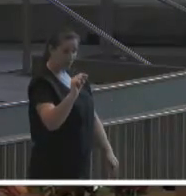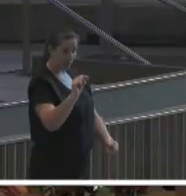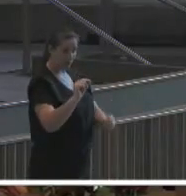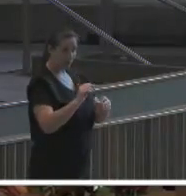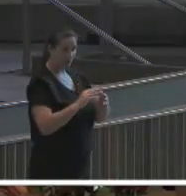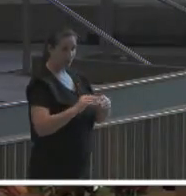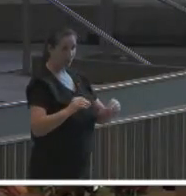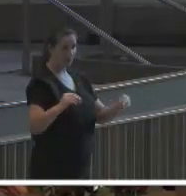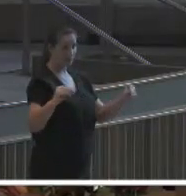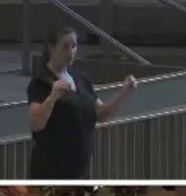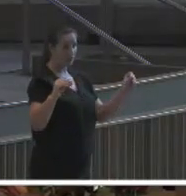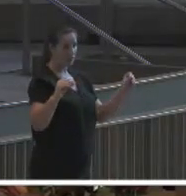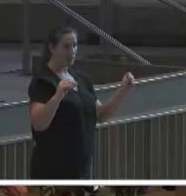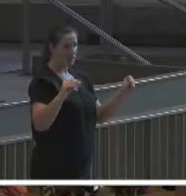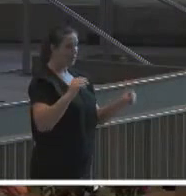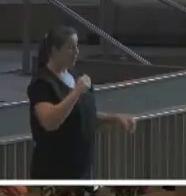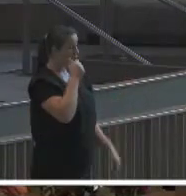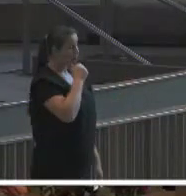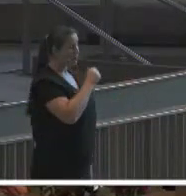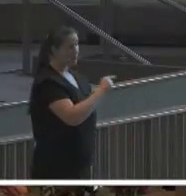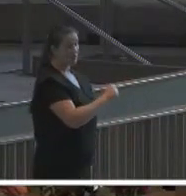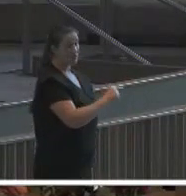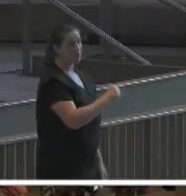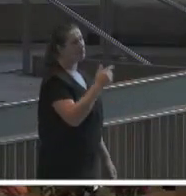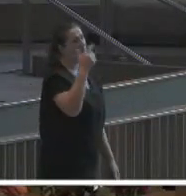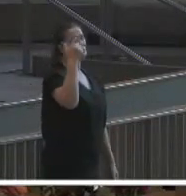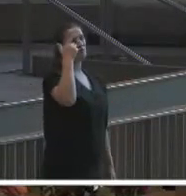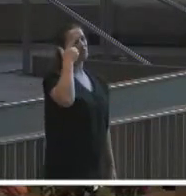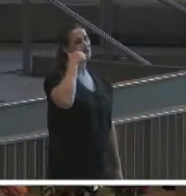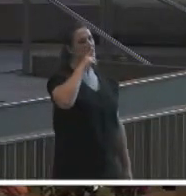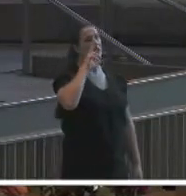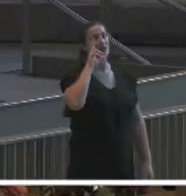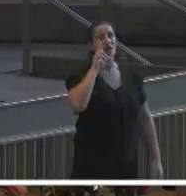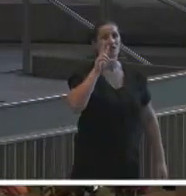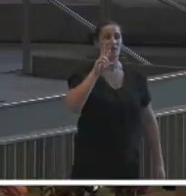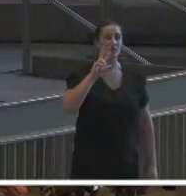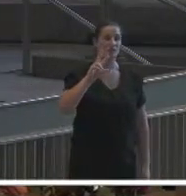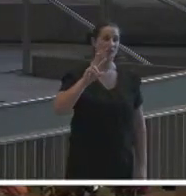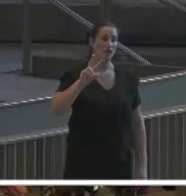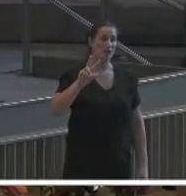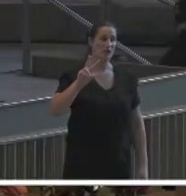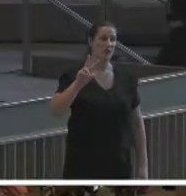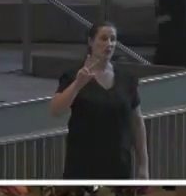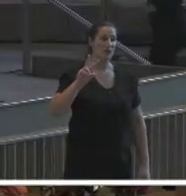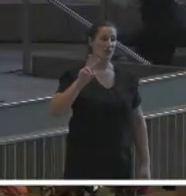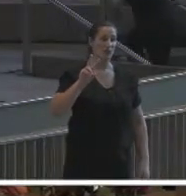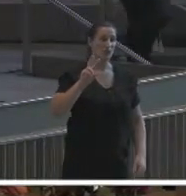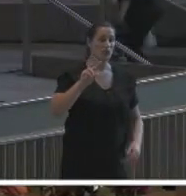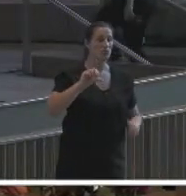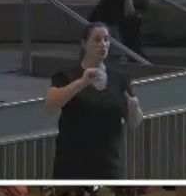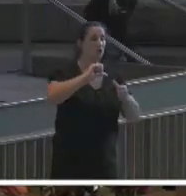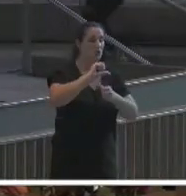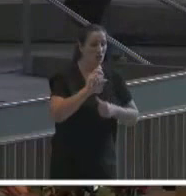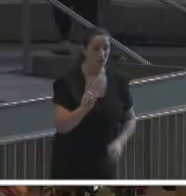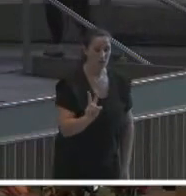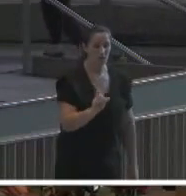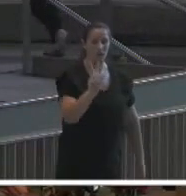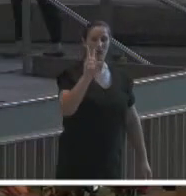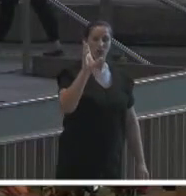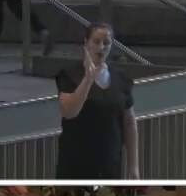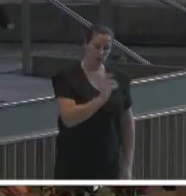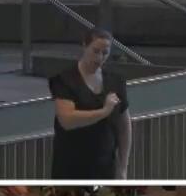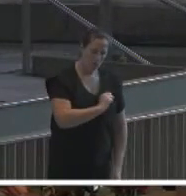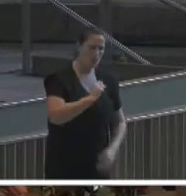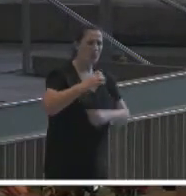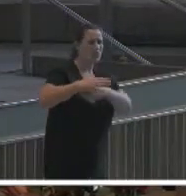que ela não conseguia enxergar que ela estava trocando o nome dela, a honra dela, o amor dos seus pais, o carinho